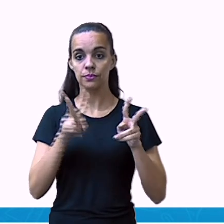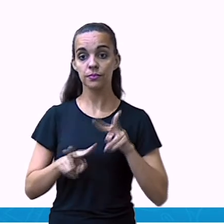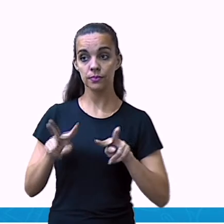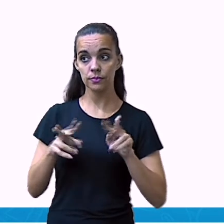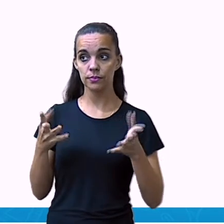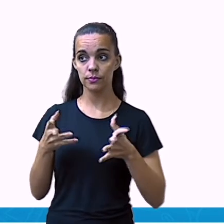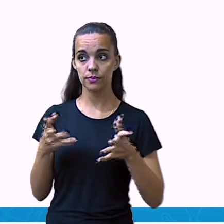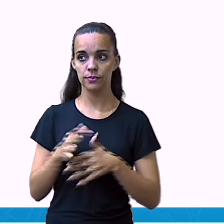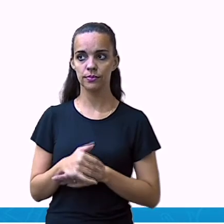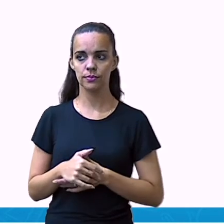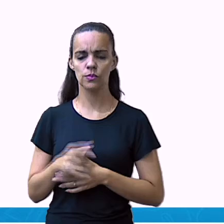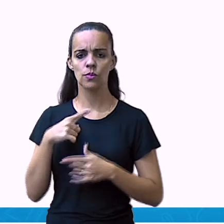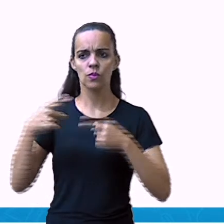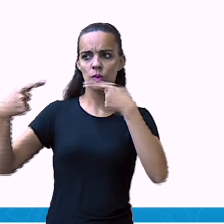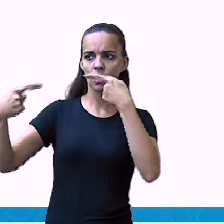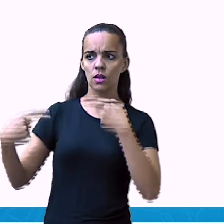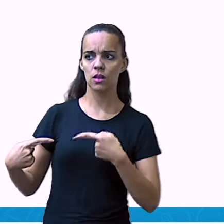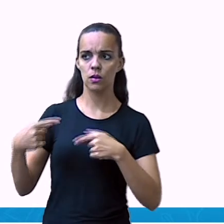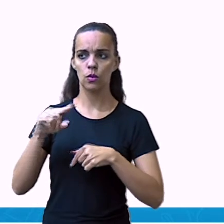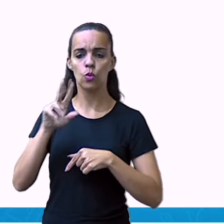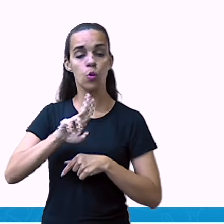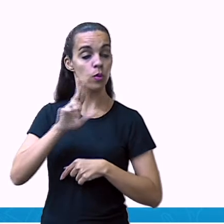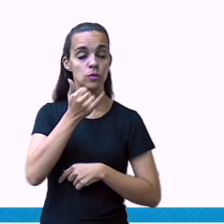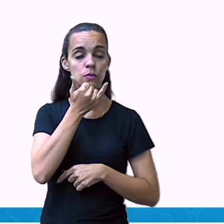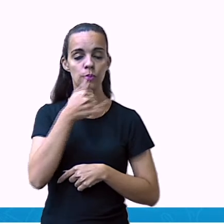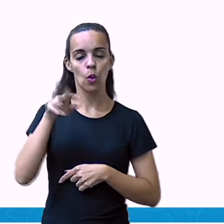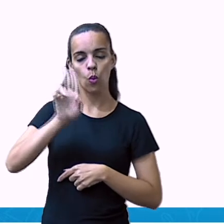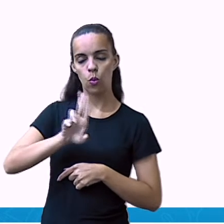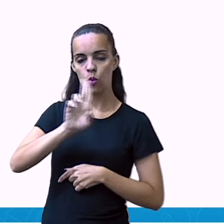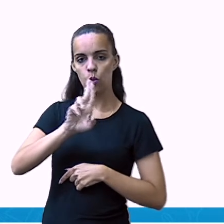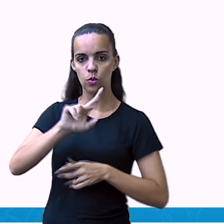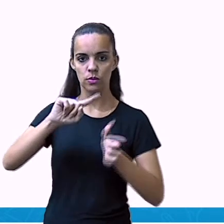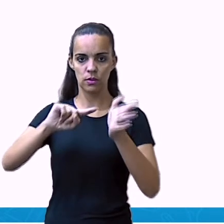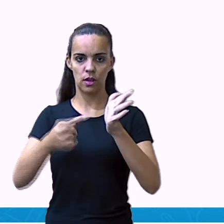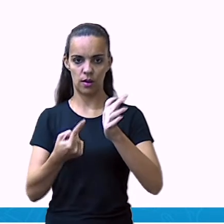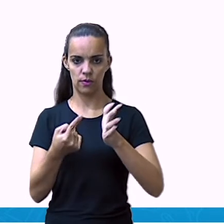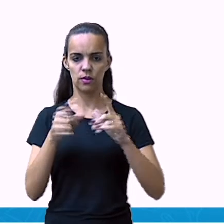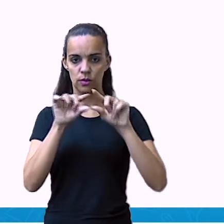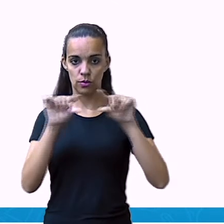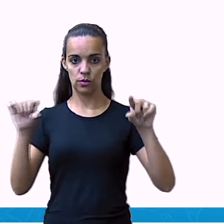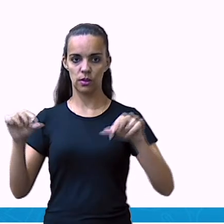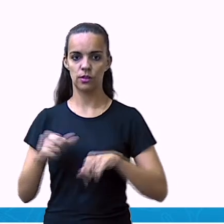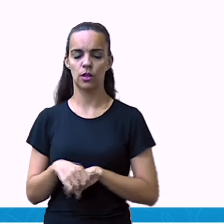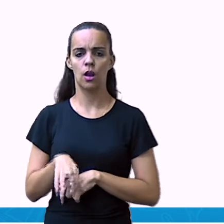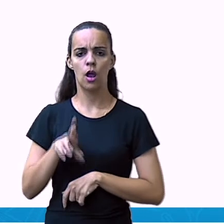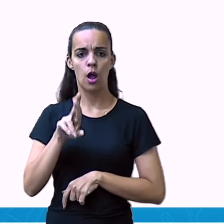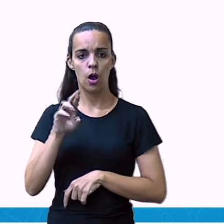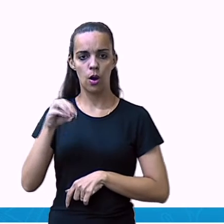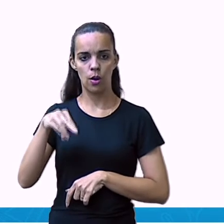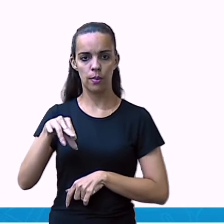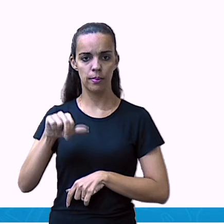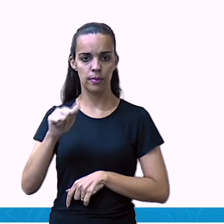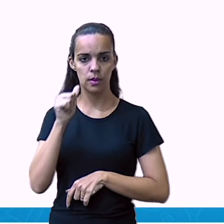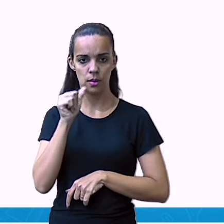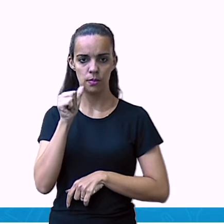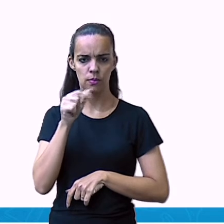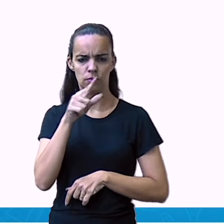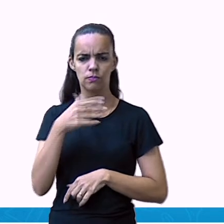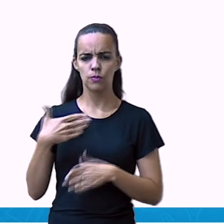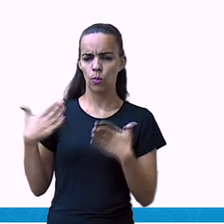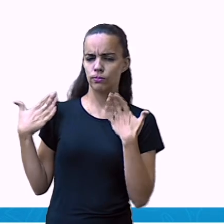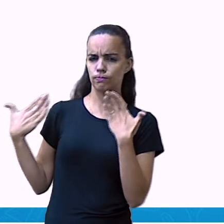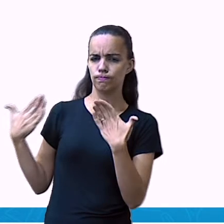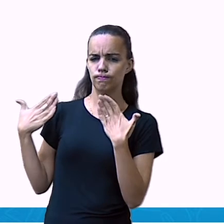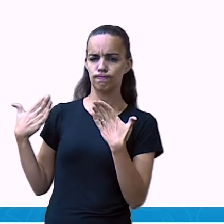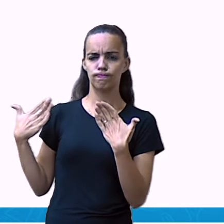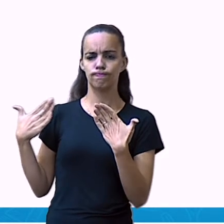Observe o uso da vírgula neste trecho. A Romina desconfiou